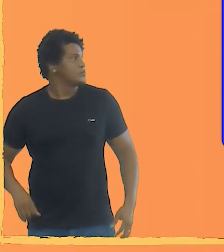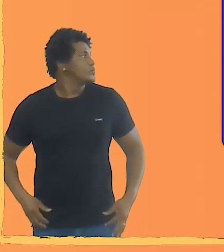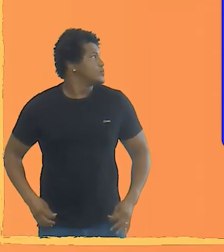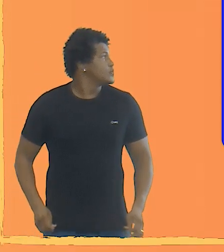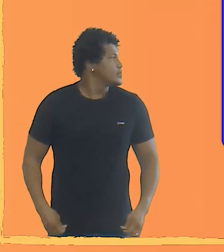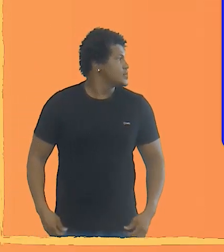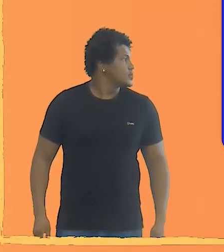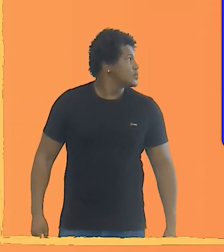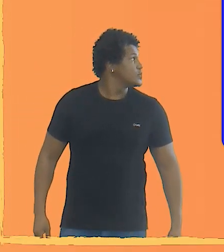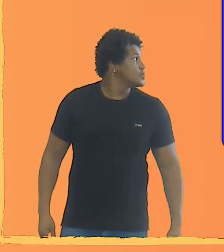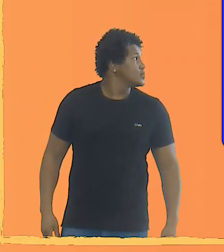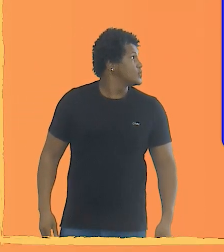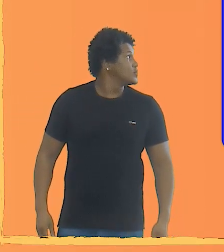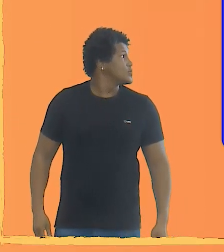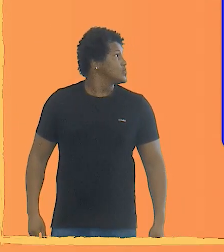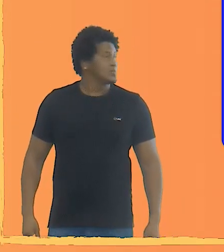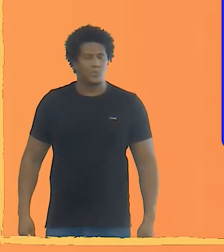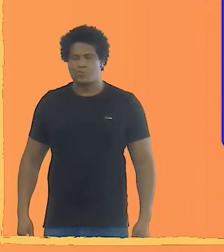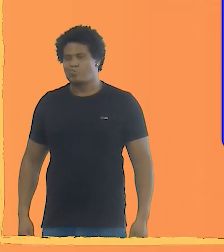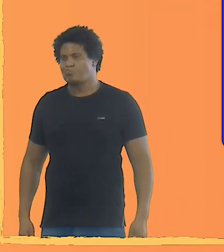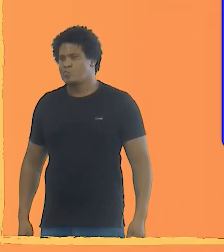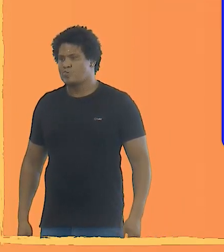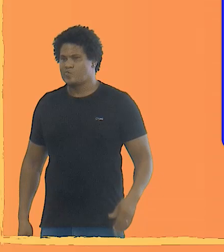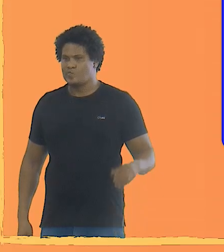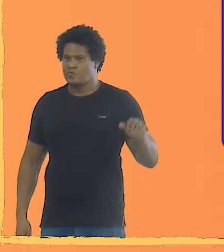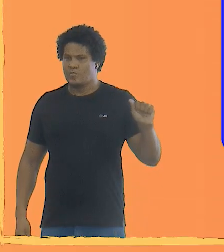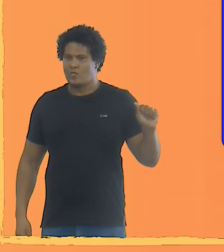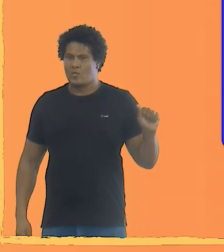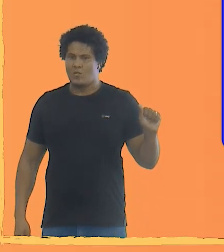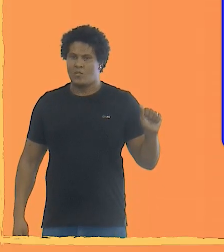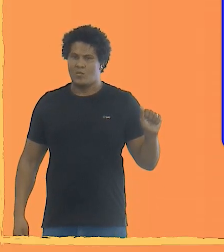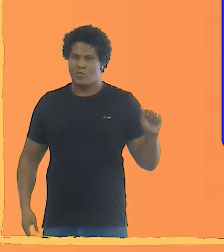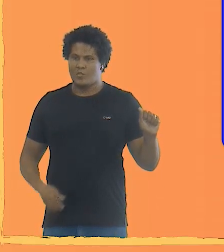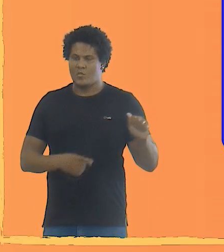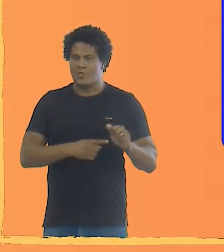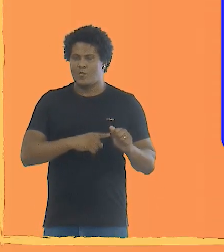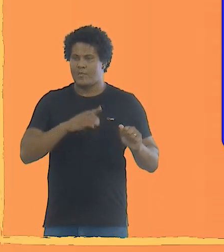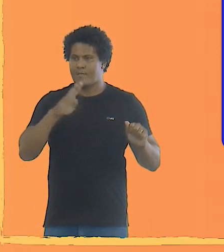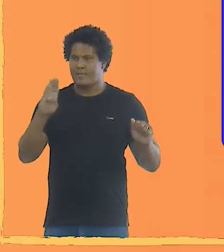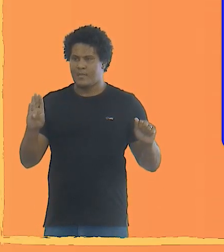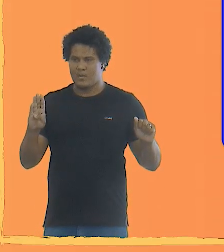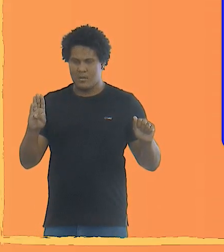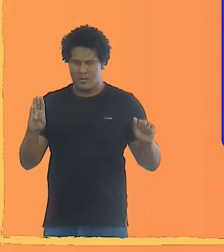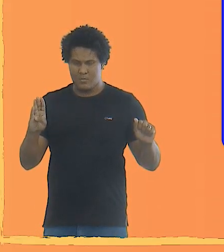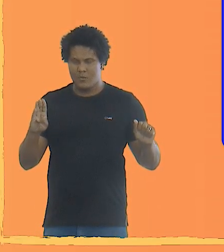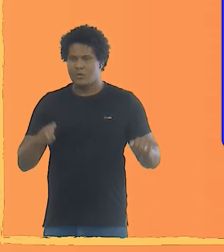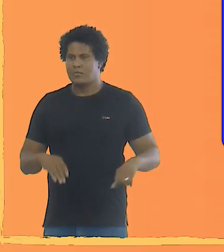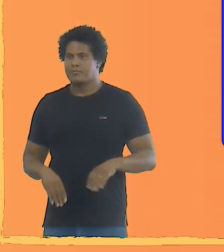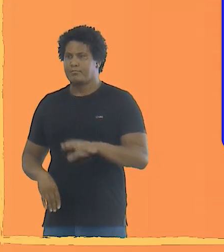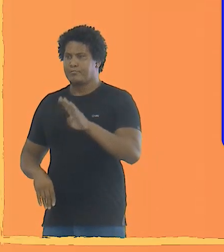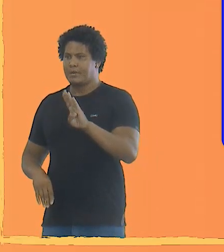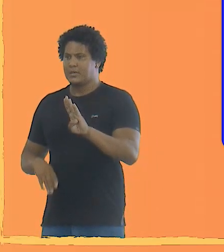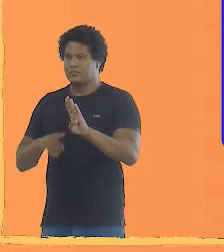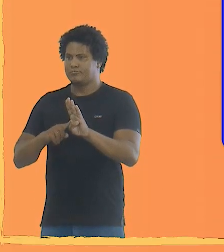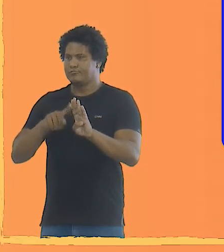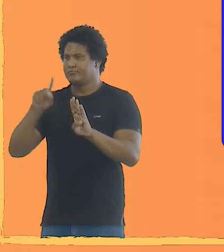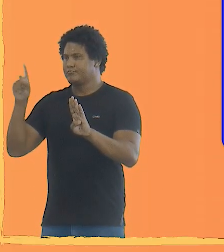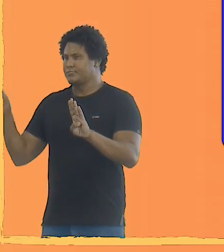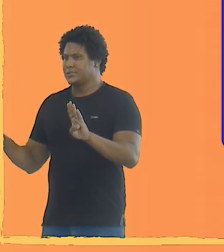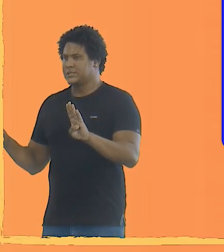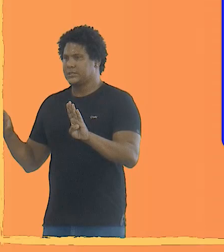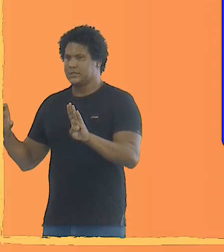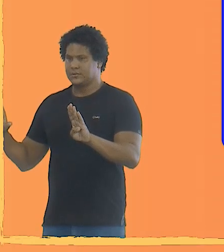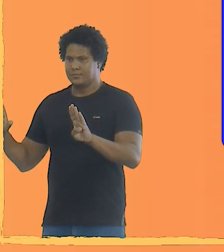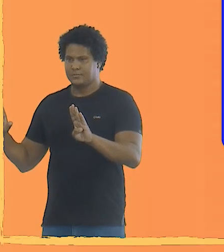Primeira possibilidade é ele sair do A para o B e depois do B para o C. Dessa forma ele saiu da onde? Do A.